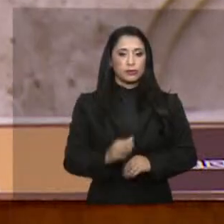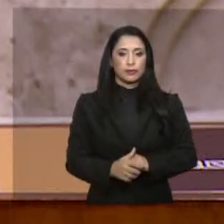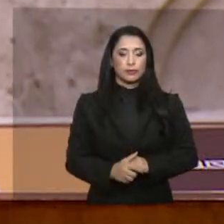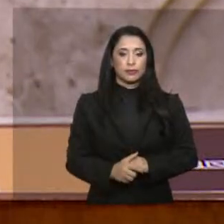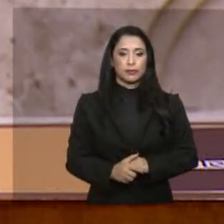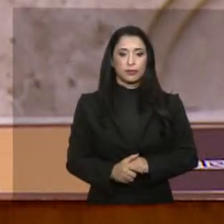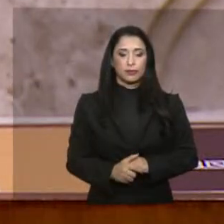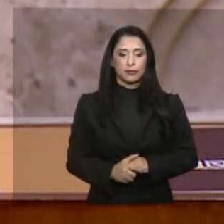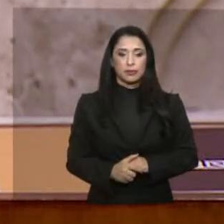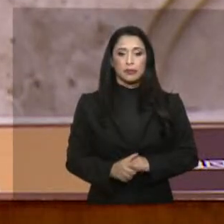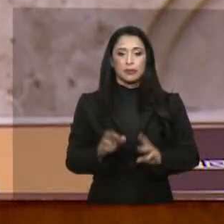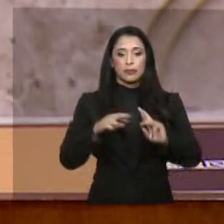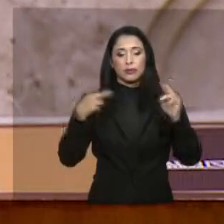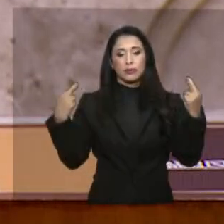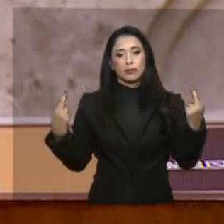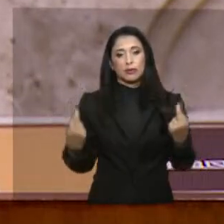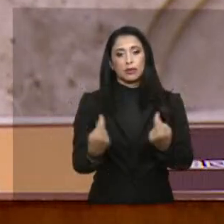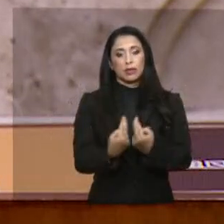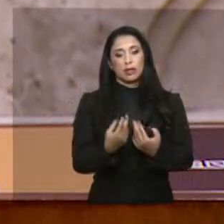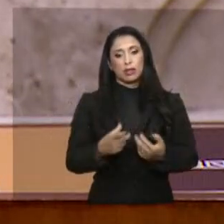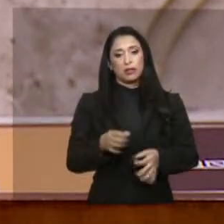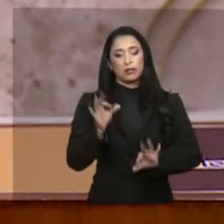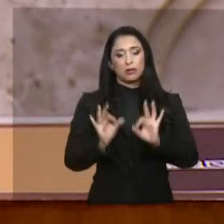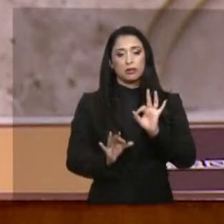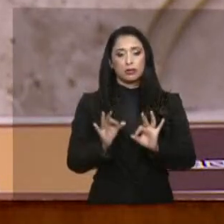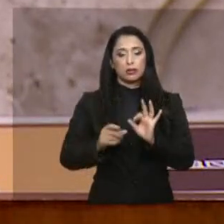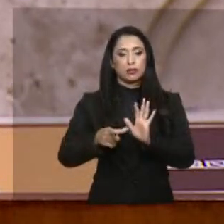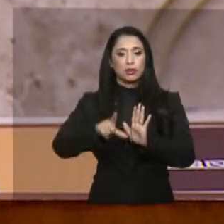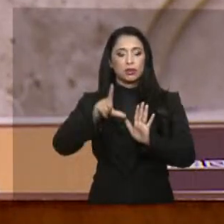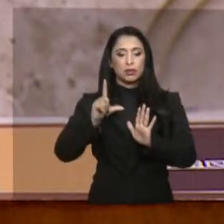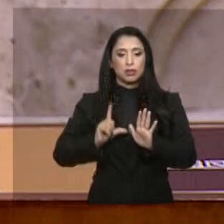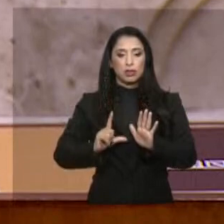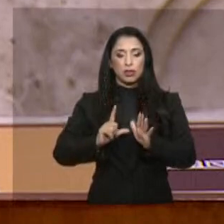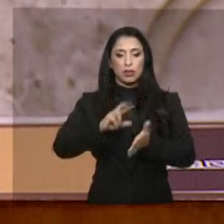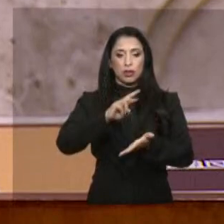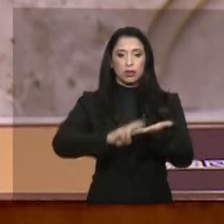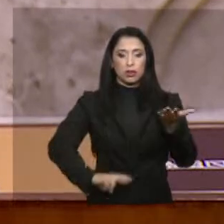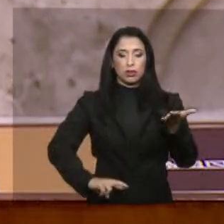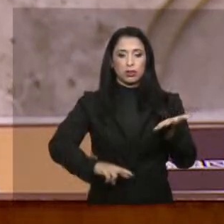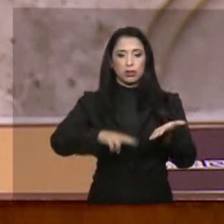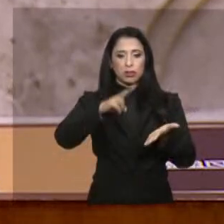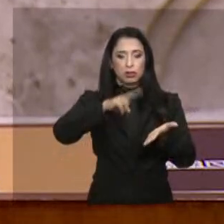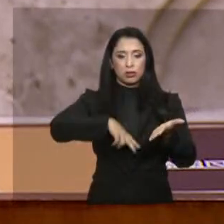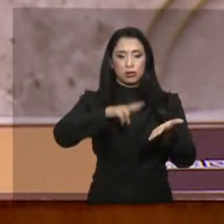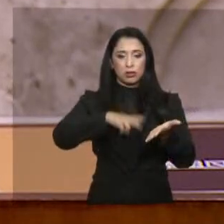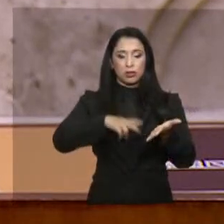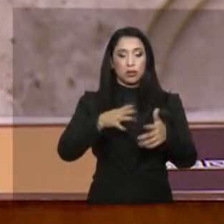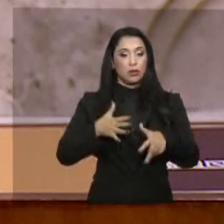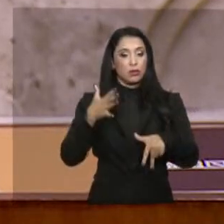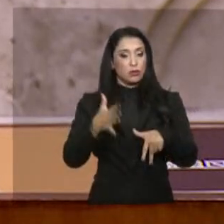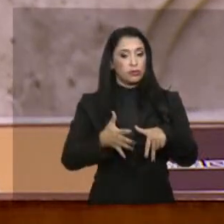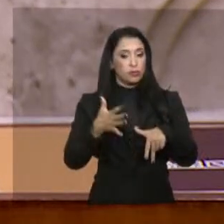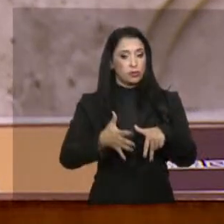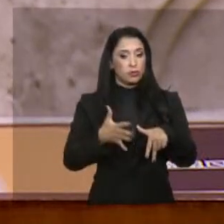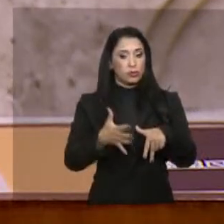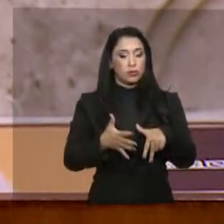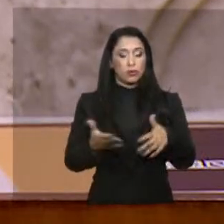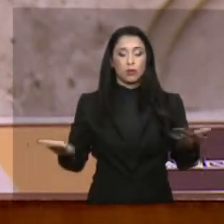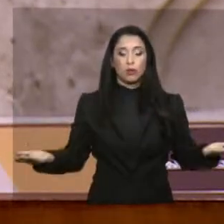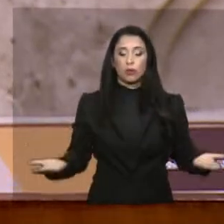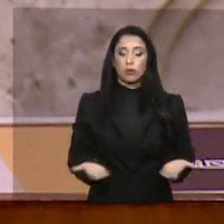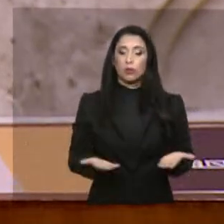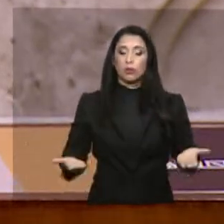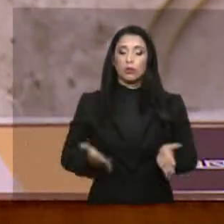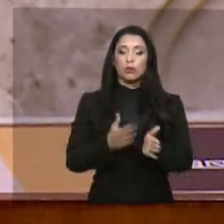Na sentada anterior, nós tivemos a leitura do relatório e as sustentações orais. Começamos